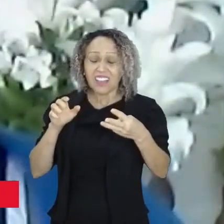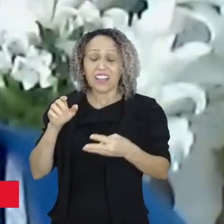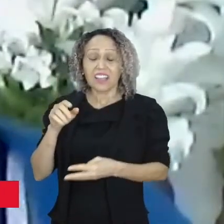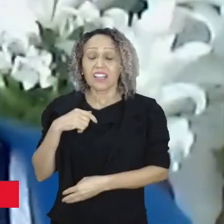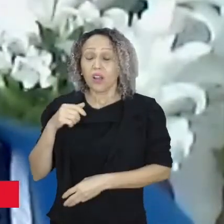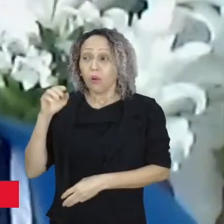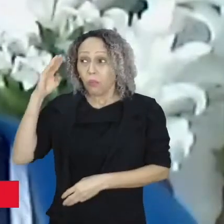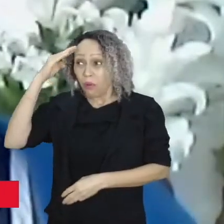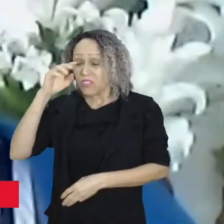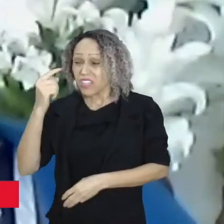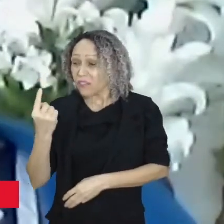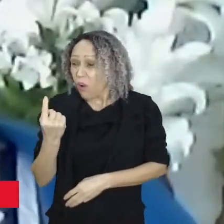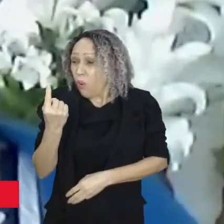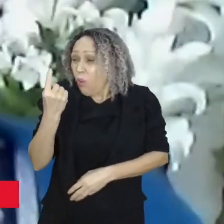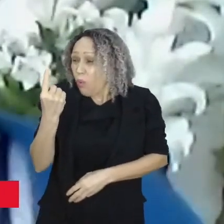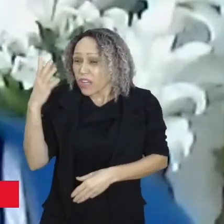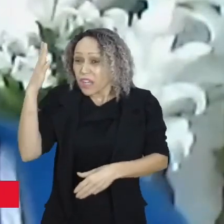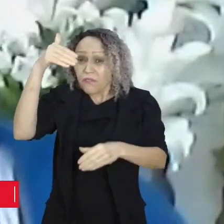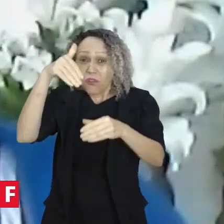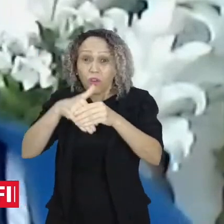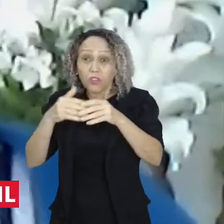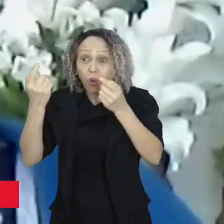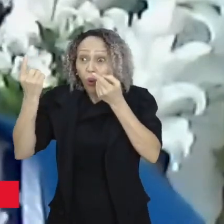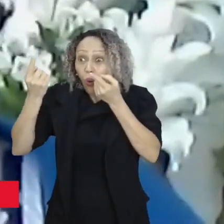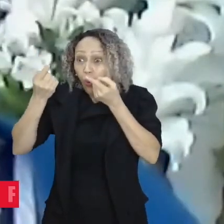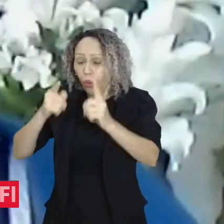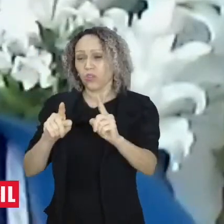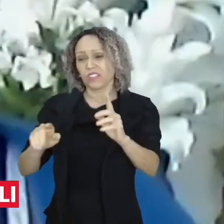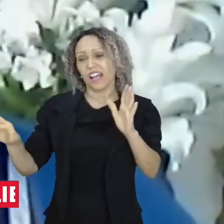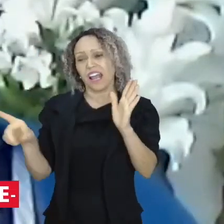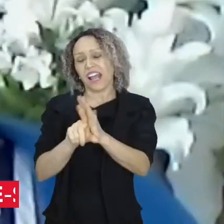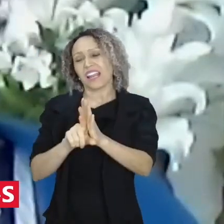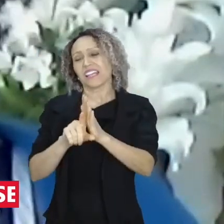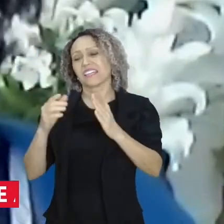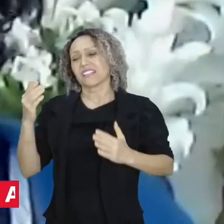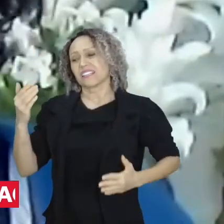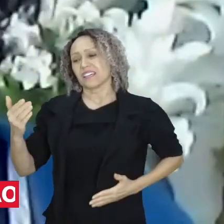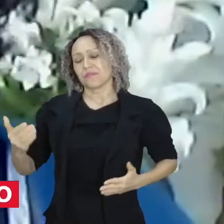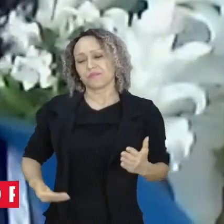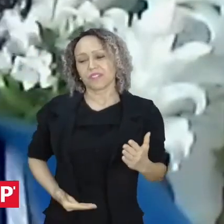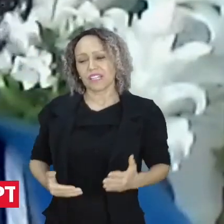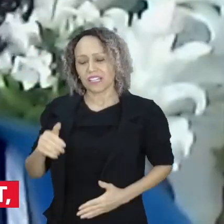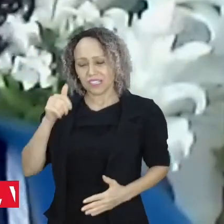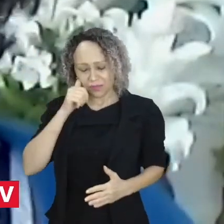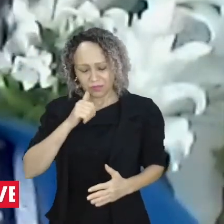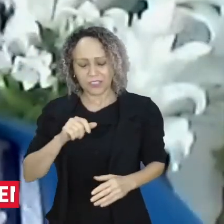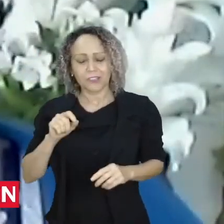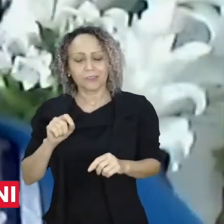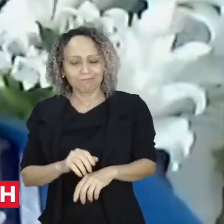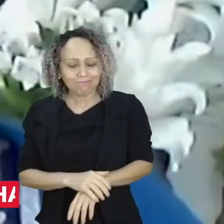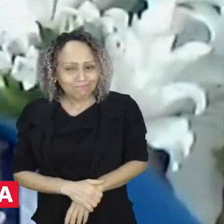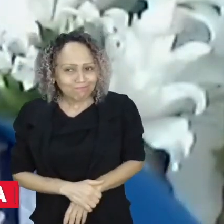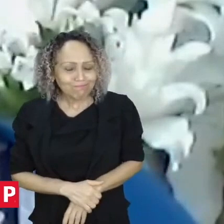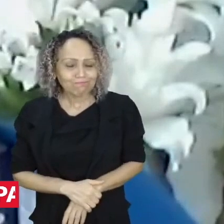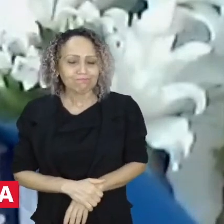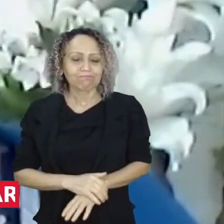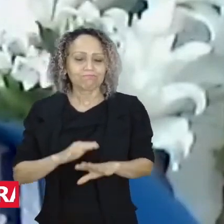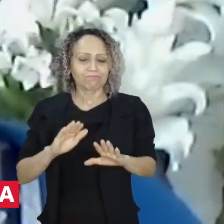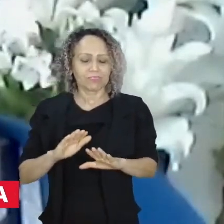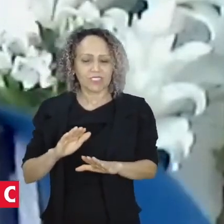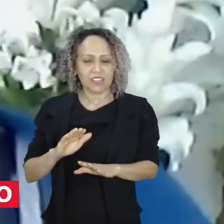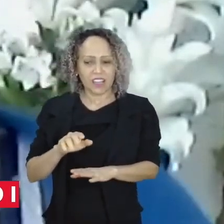trabalhadoras e trabalhadores têm como direito. Então, foi, na verdade, um grande avanço.